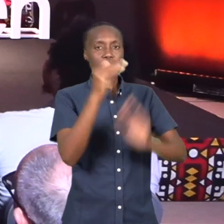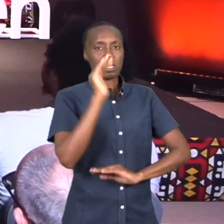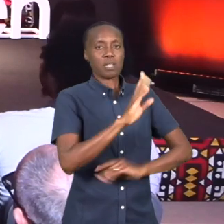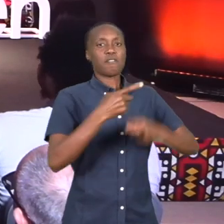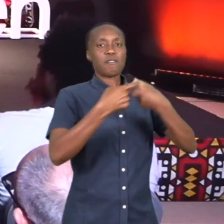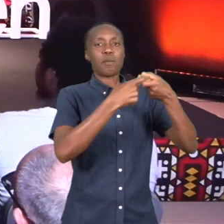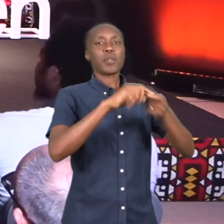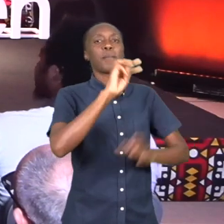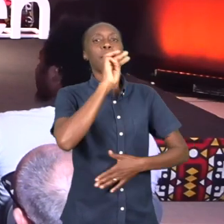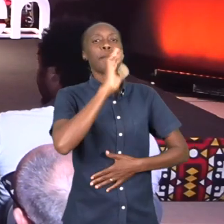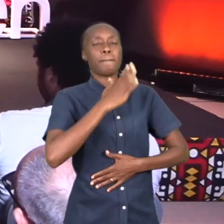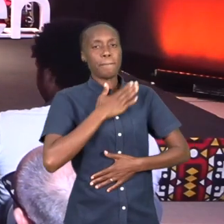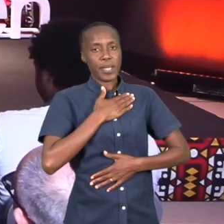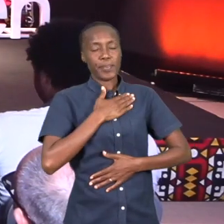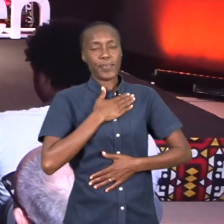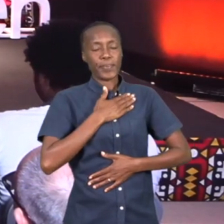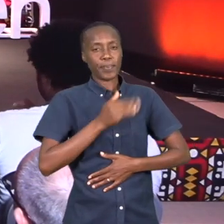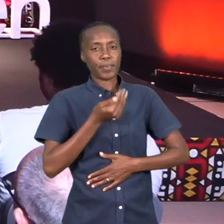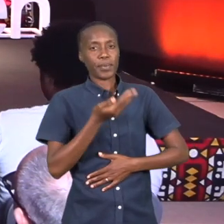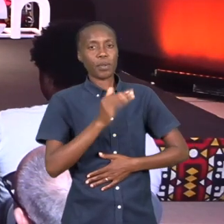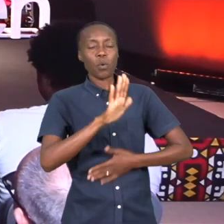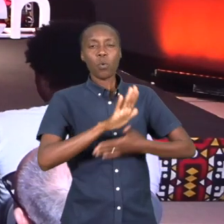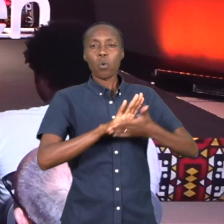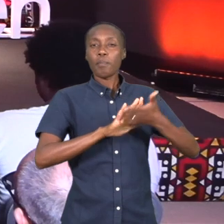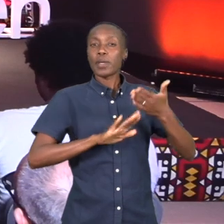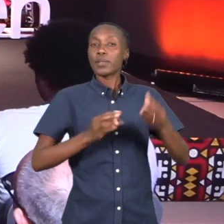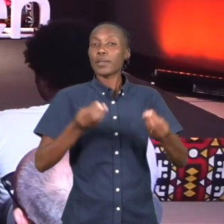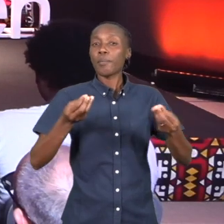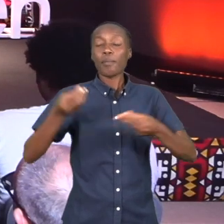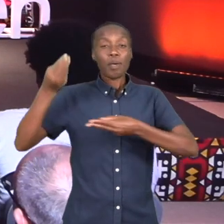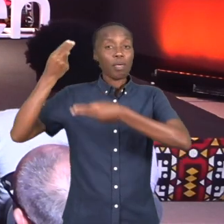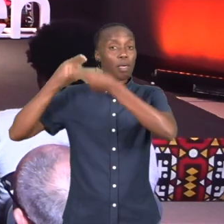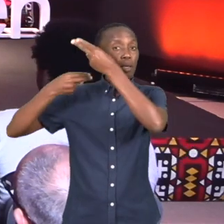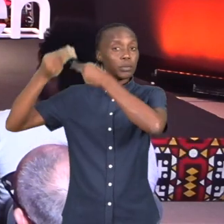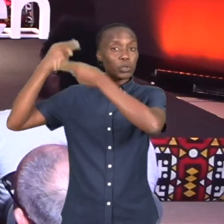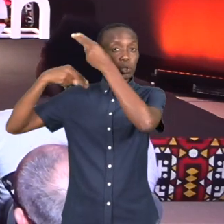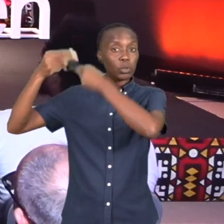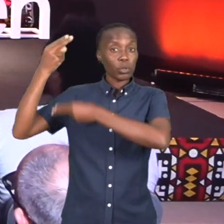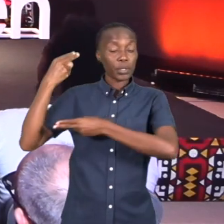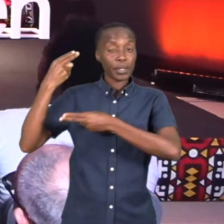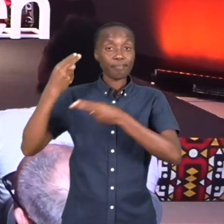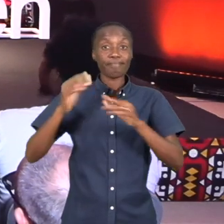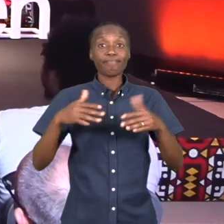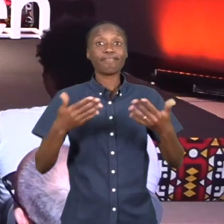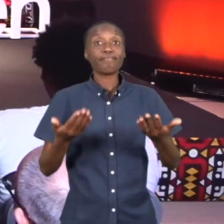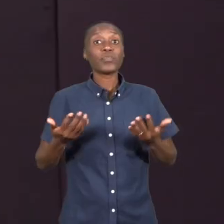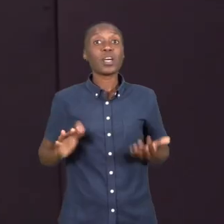Na verdade, é onde de fato começa a minha história, a minha